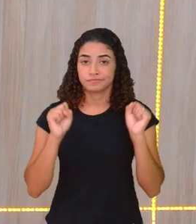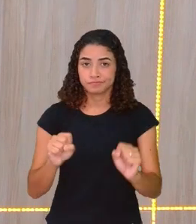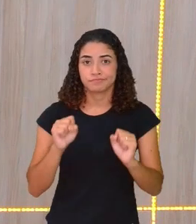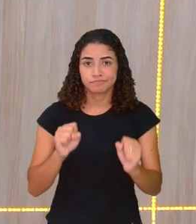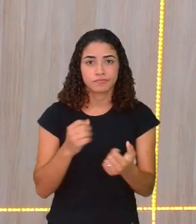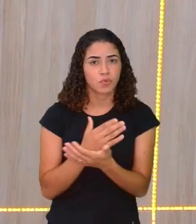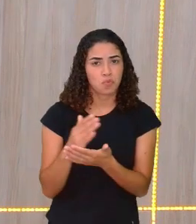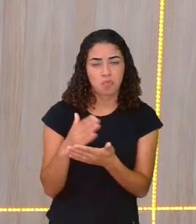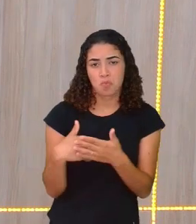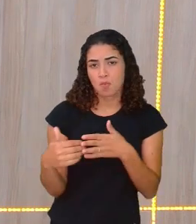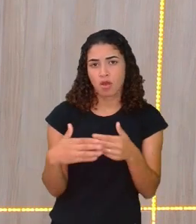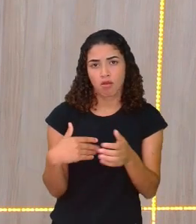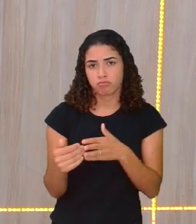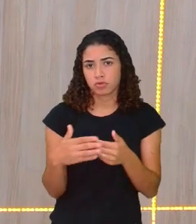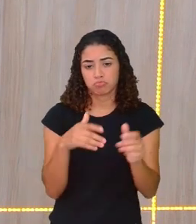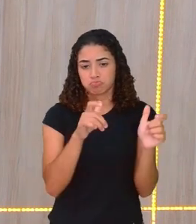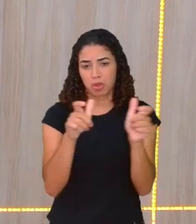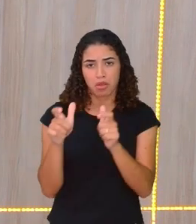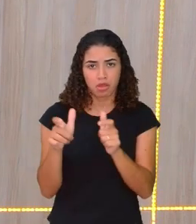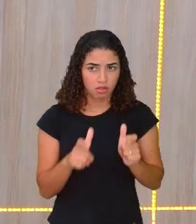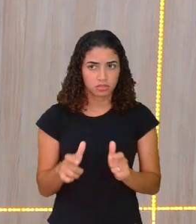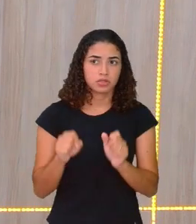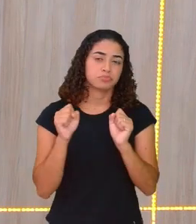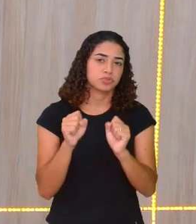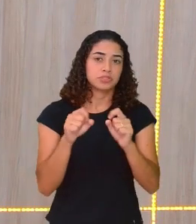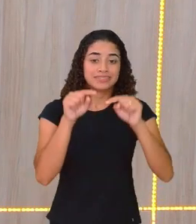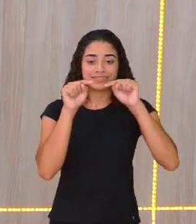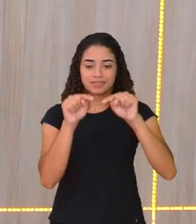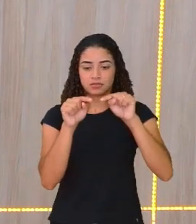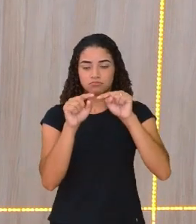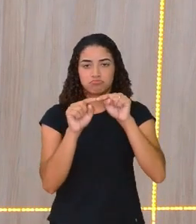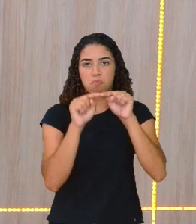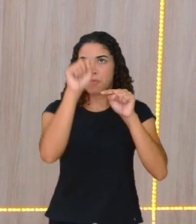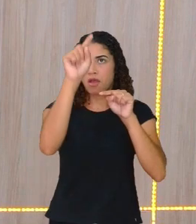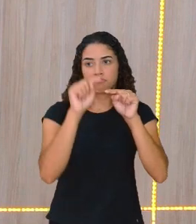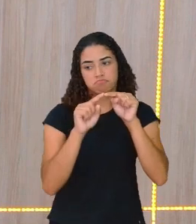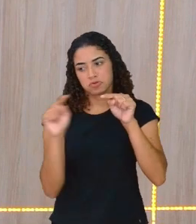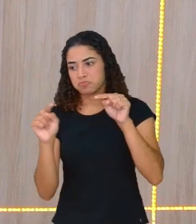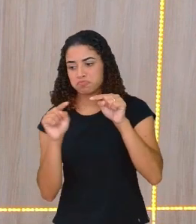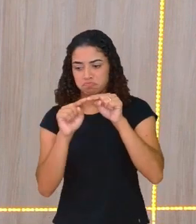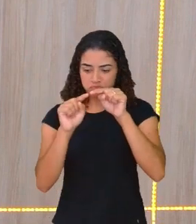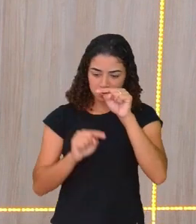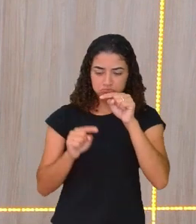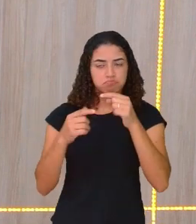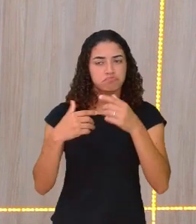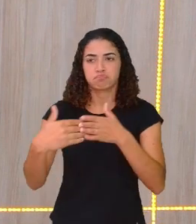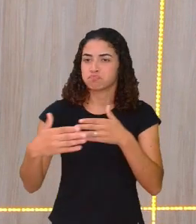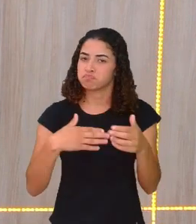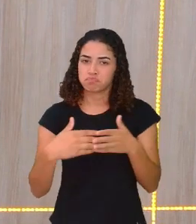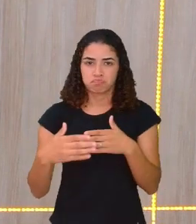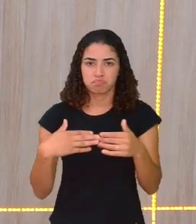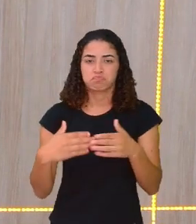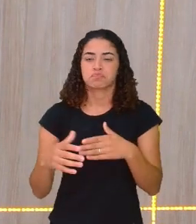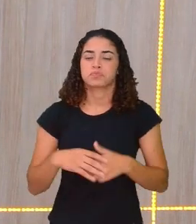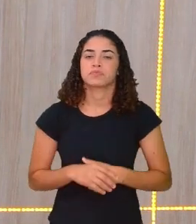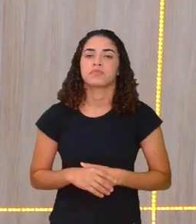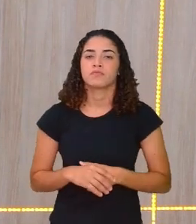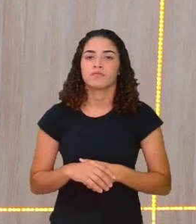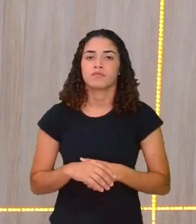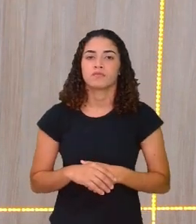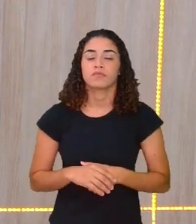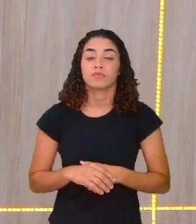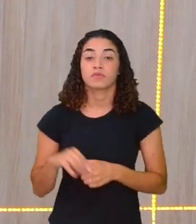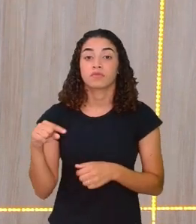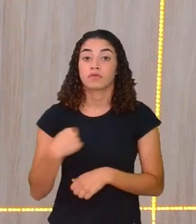ser em qualquer parte, contanto que seja do centro para qualquer ponto ou qualquer região aqui, olha, da borda. A gente